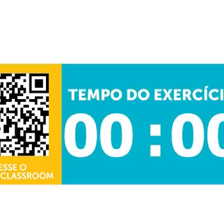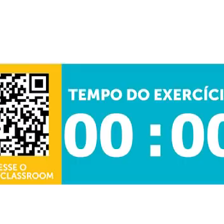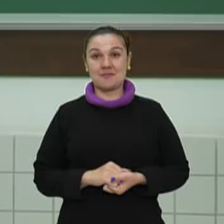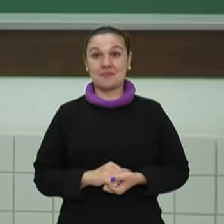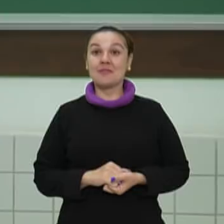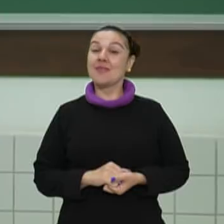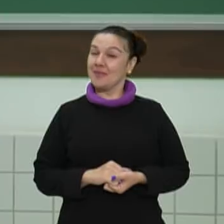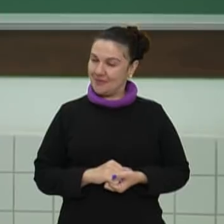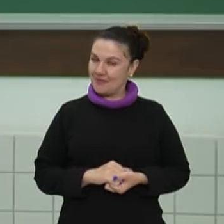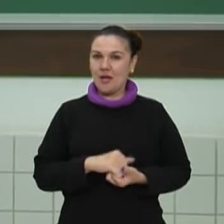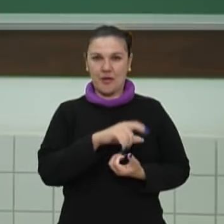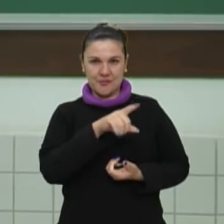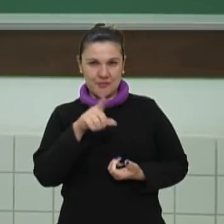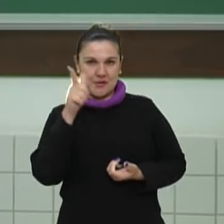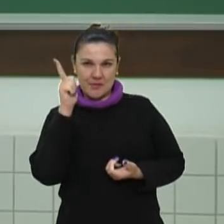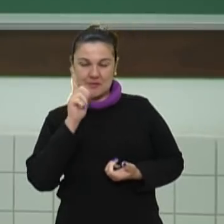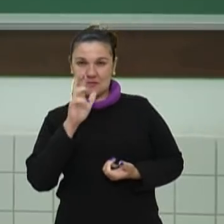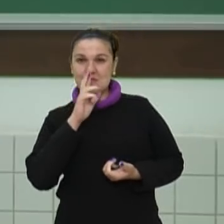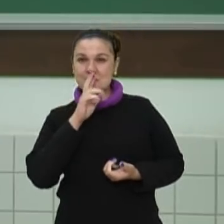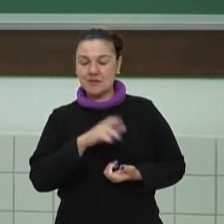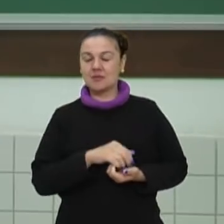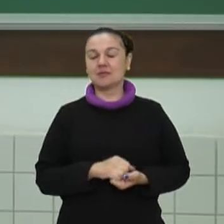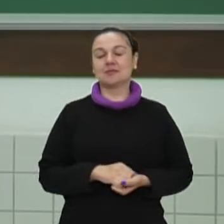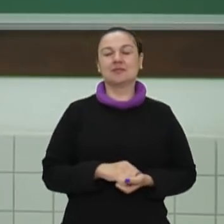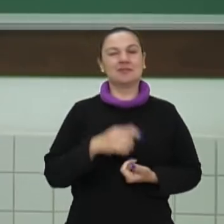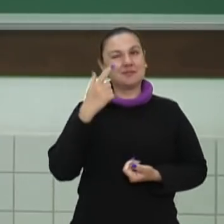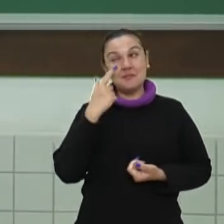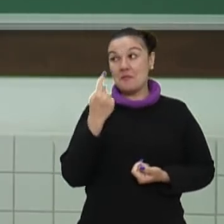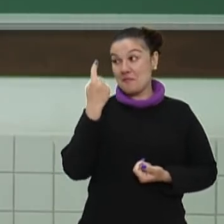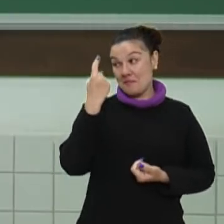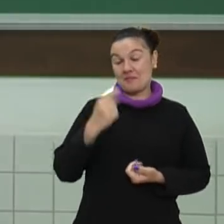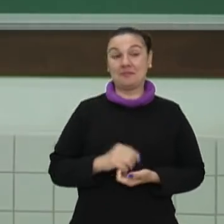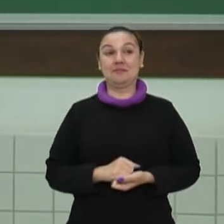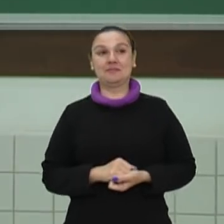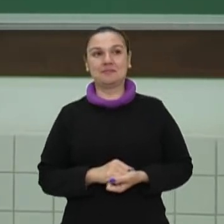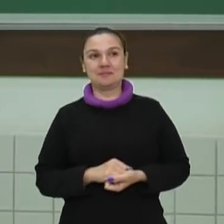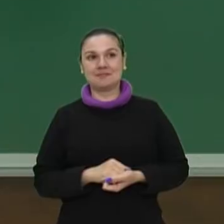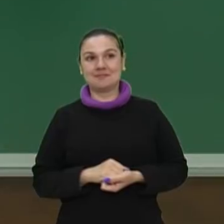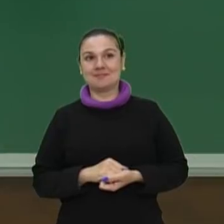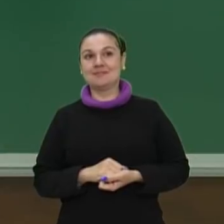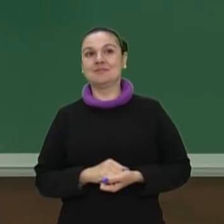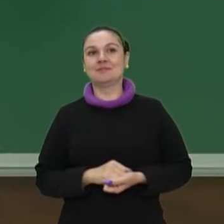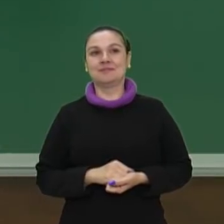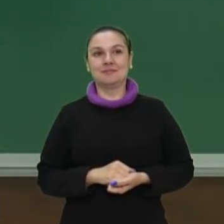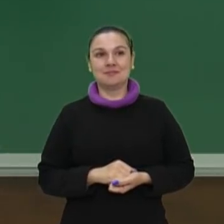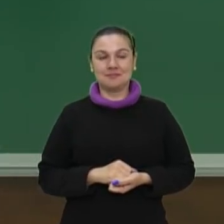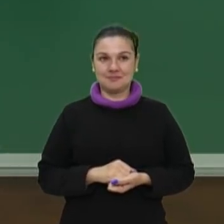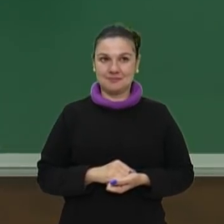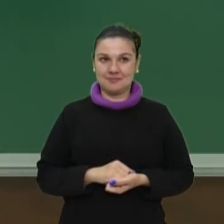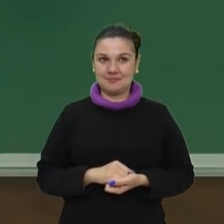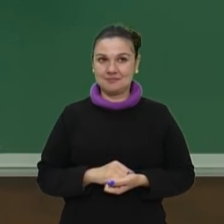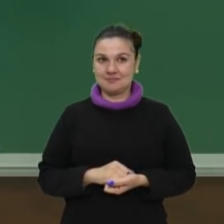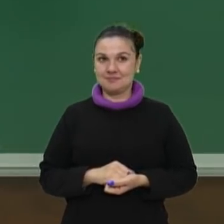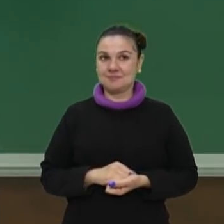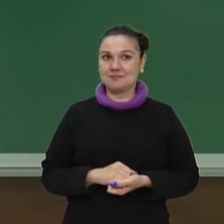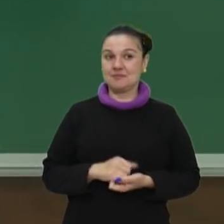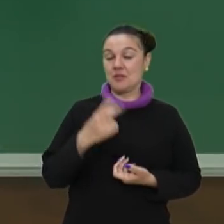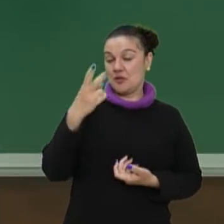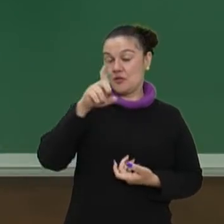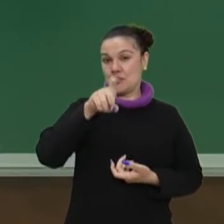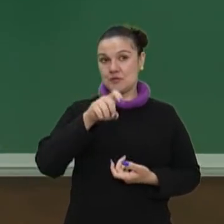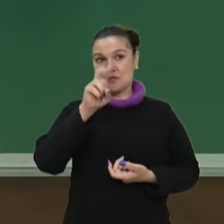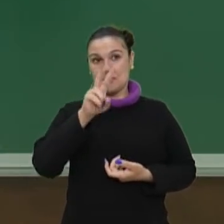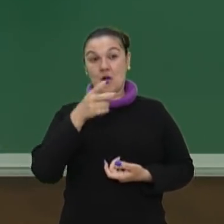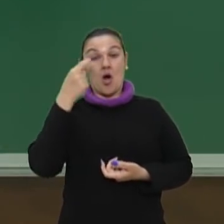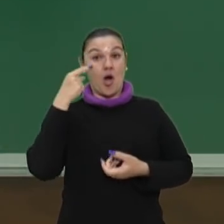E aí, conseguiram resolver? Vamos lá. Tá aqui então, a nossa equação é essa, 2x ao quadrado,